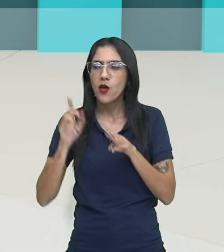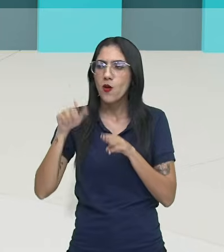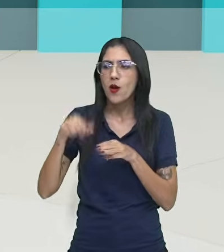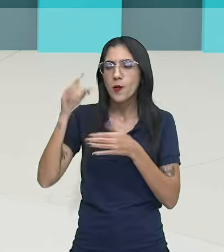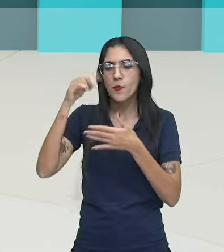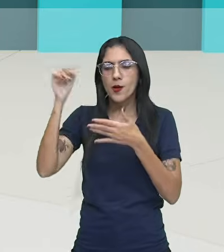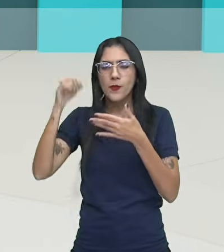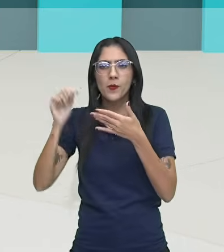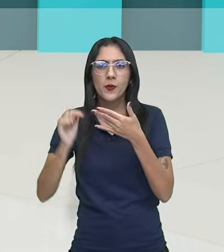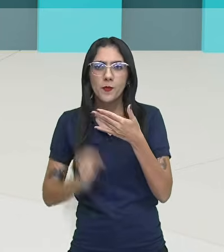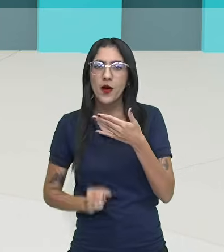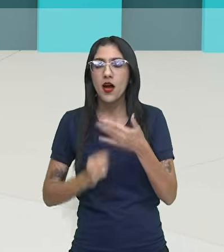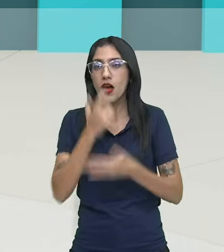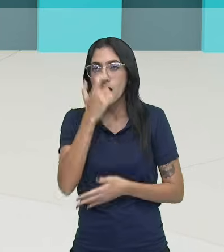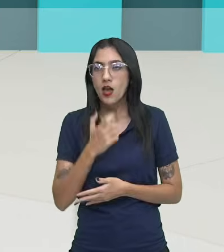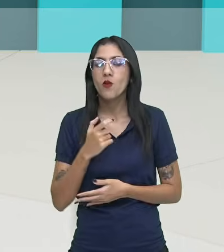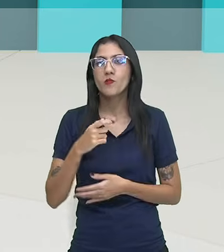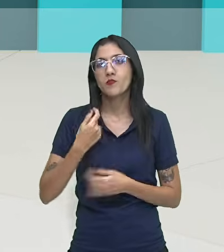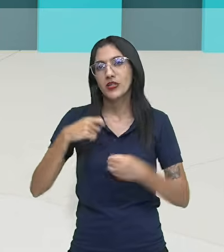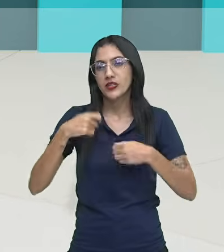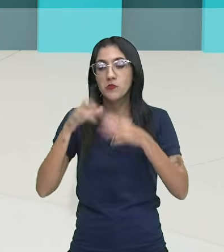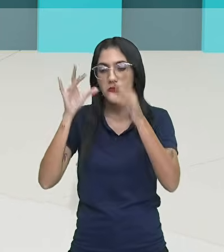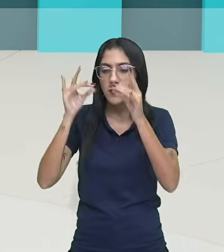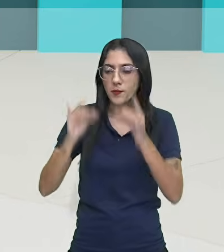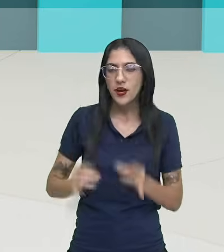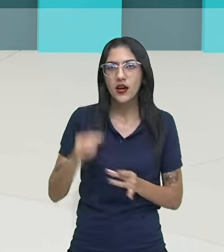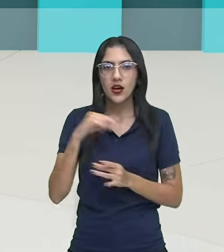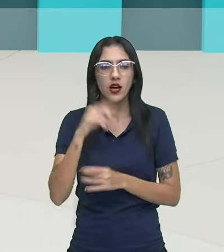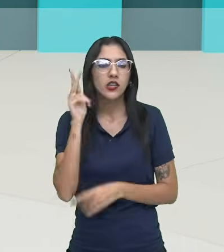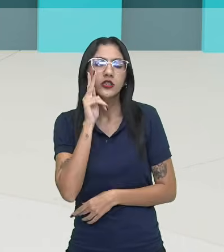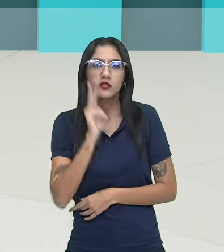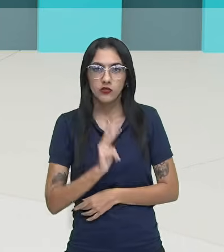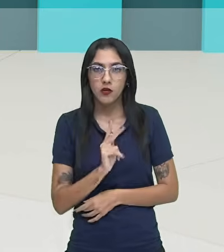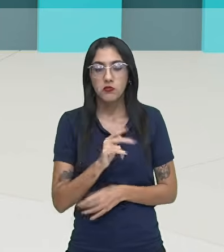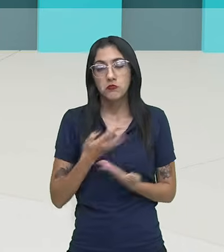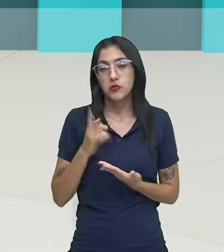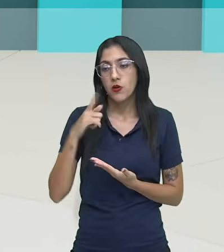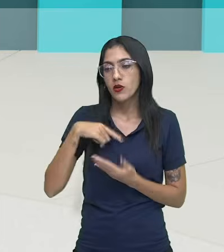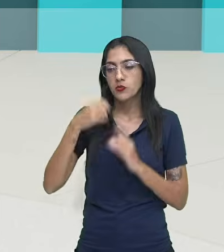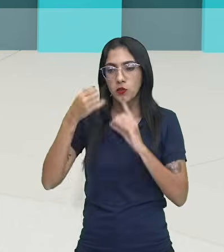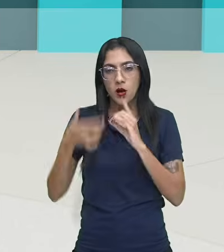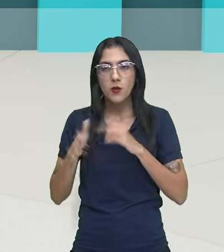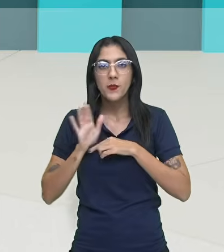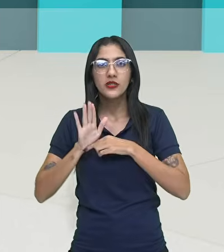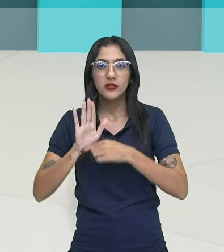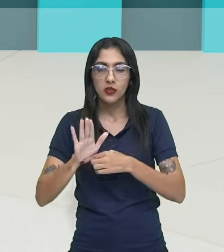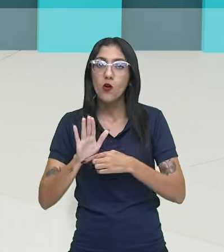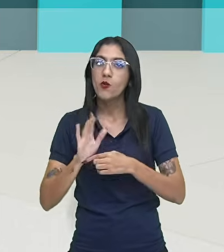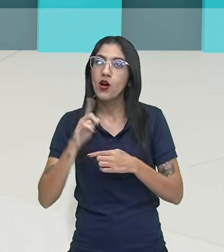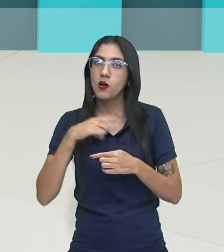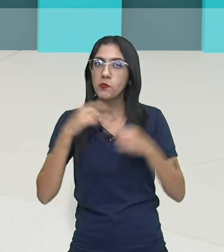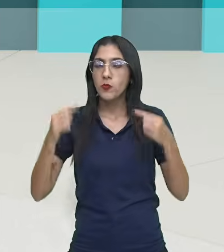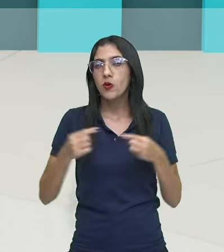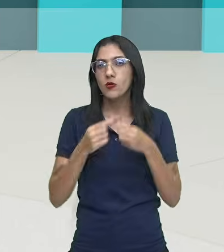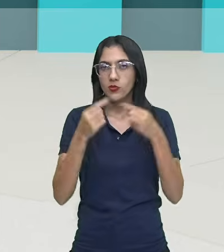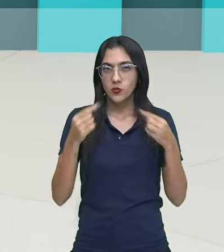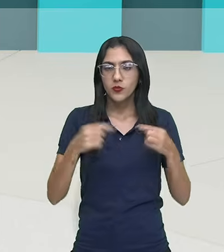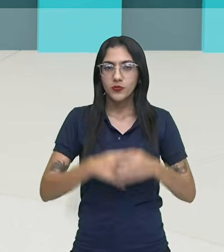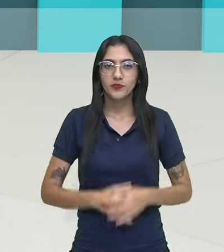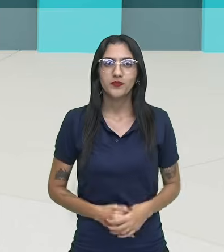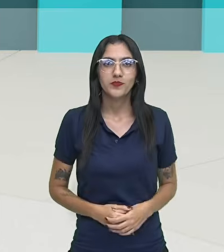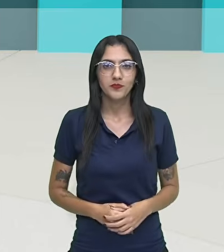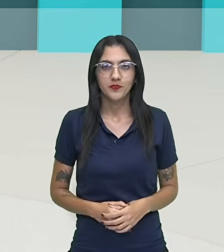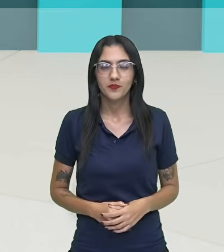Aí eu começo a explicar a história. E aí, geralmente, a dissertação e a exposição andam juntas, tá bom? E, por